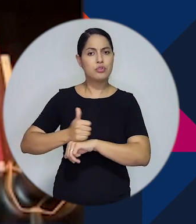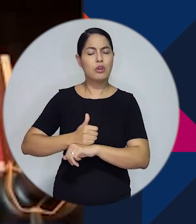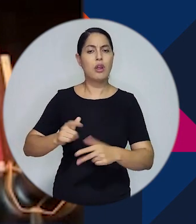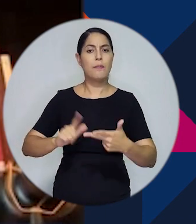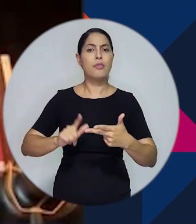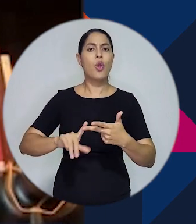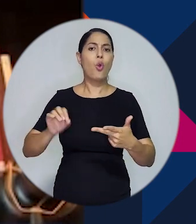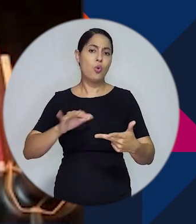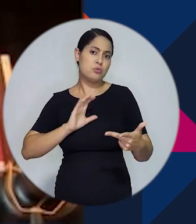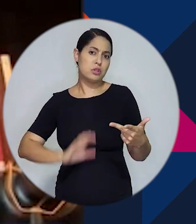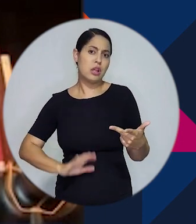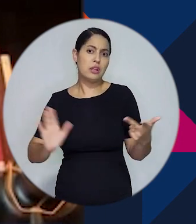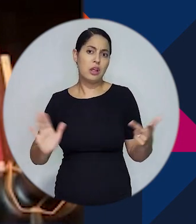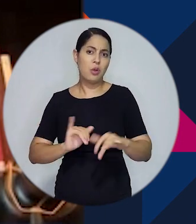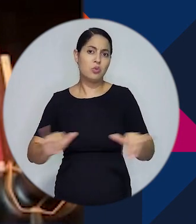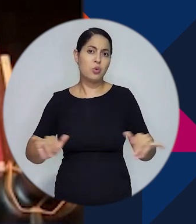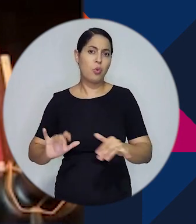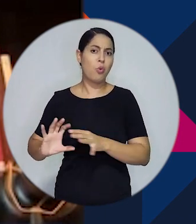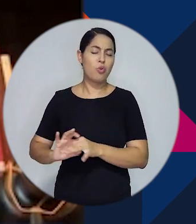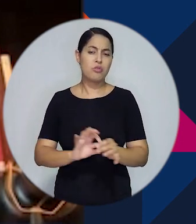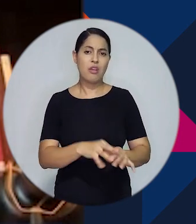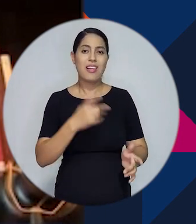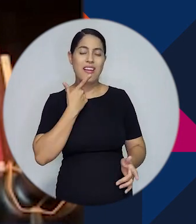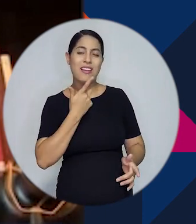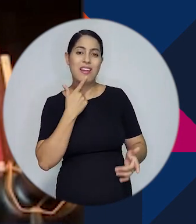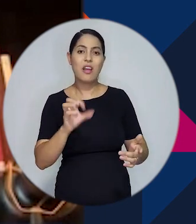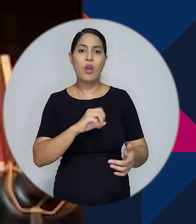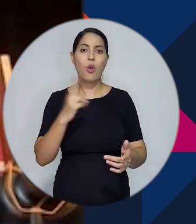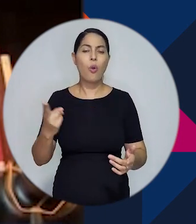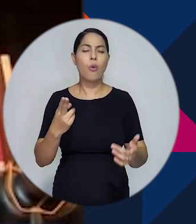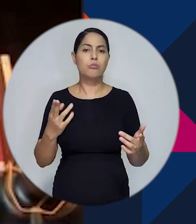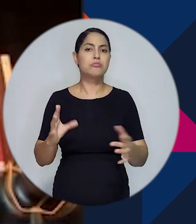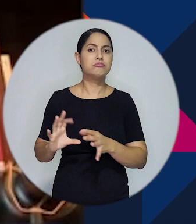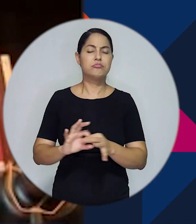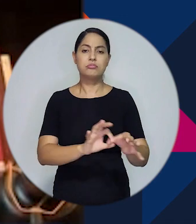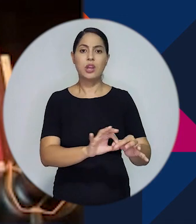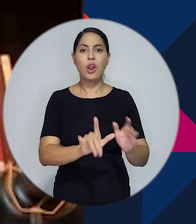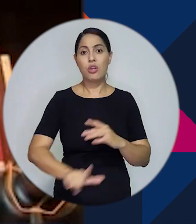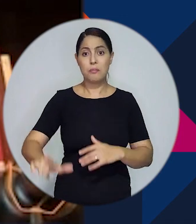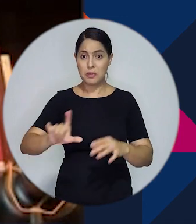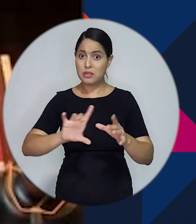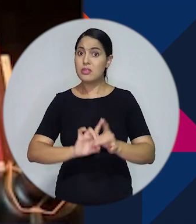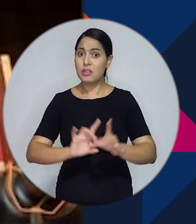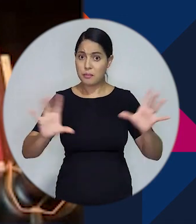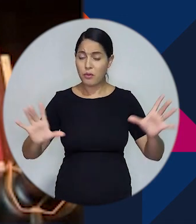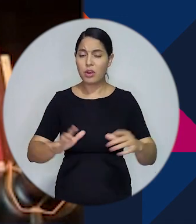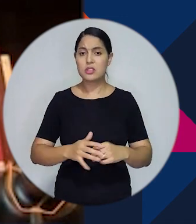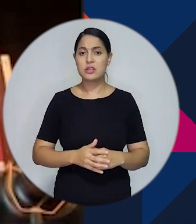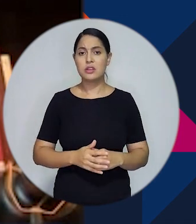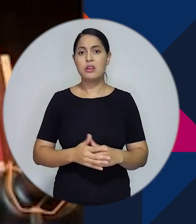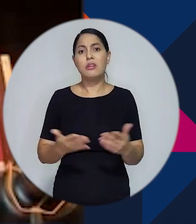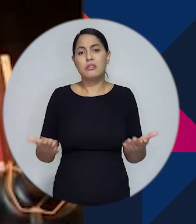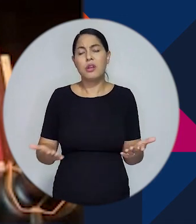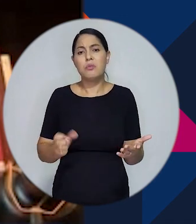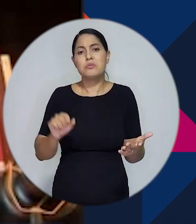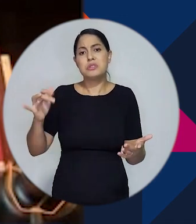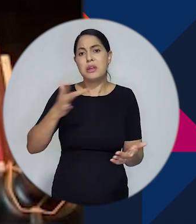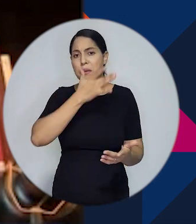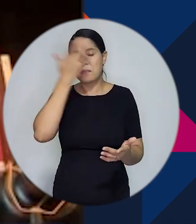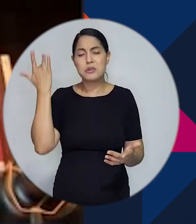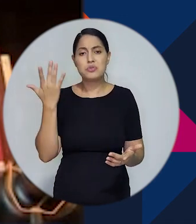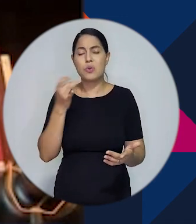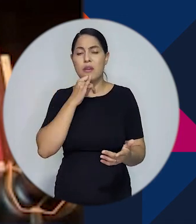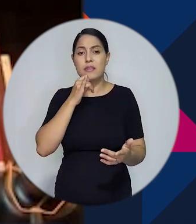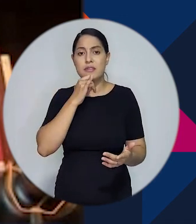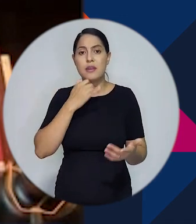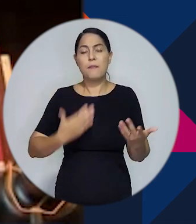que defere críticas, que é irônico, que ridiculariza a figura pública. Isso faz parte da democracia e aquele que se propõe se alçar